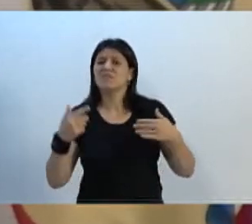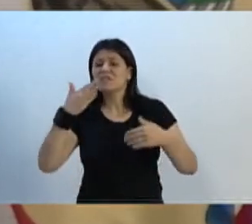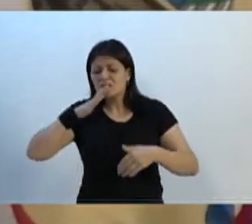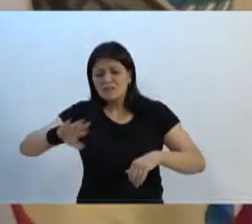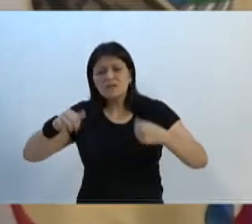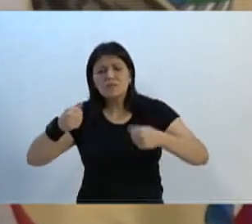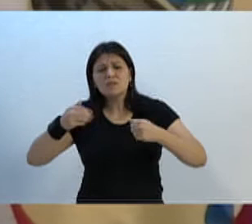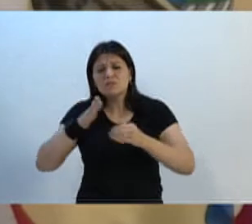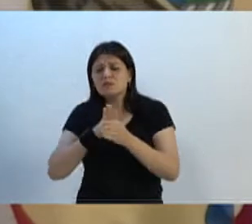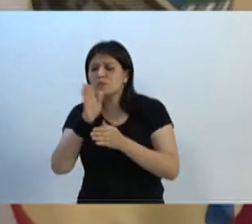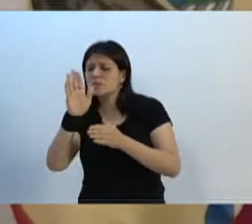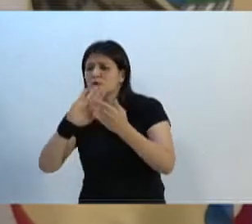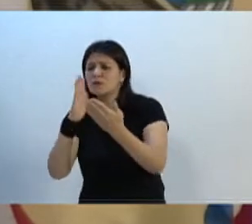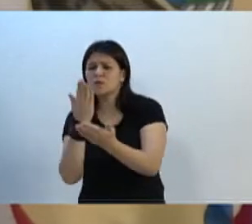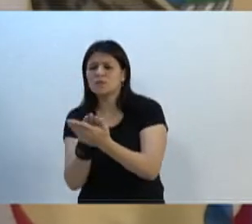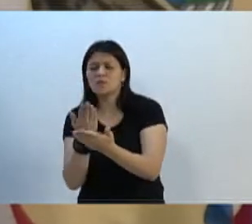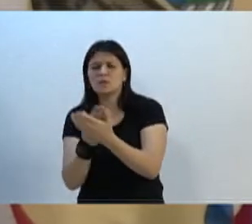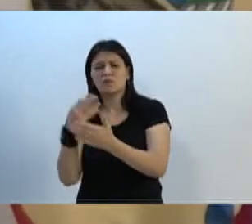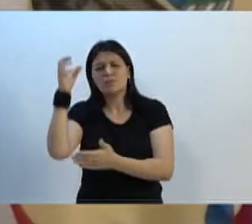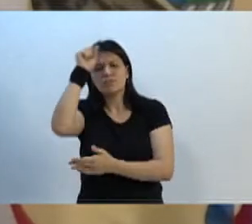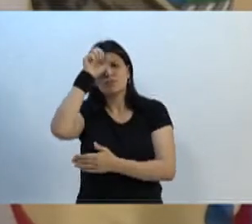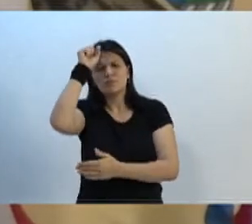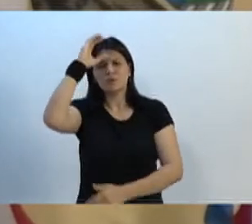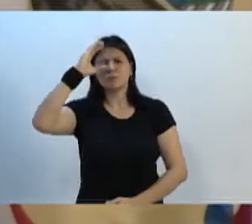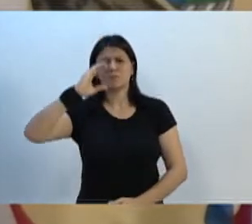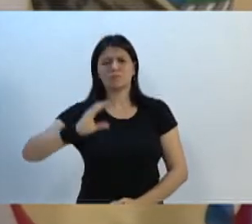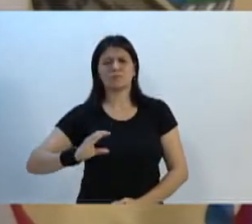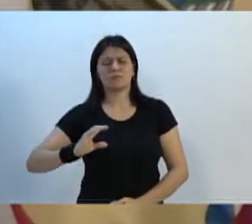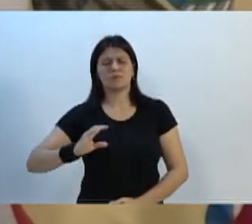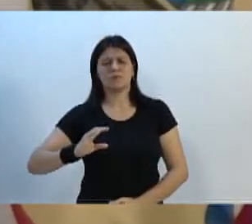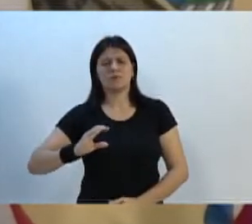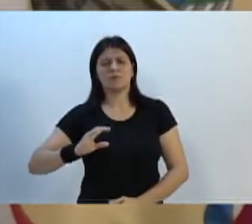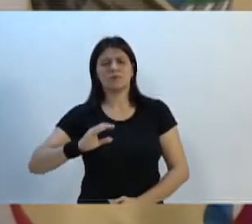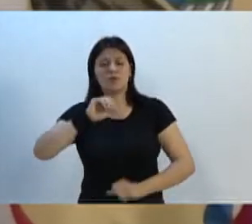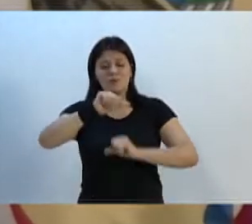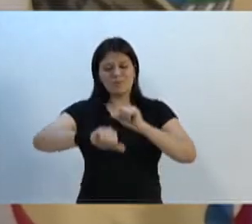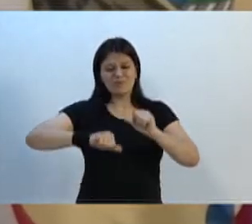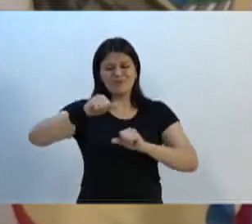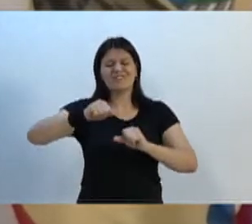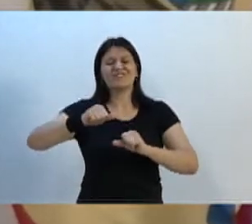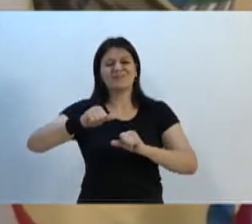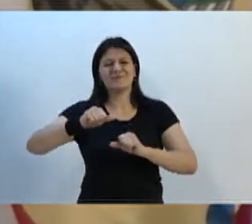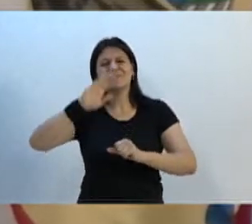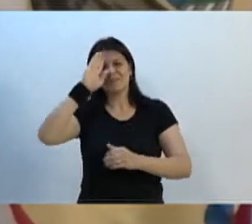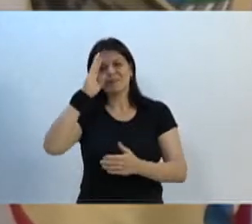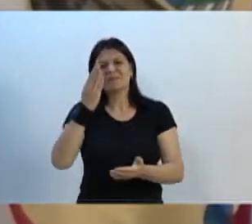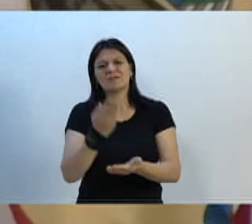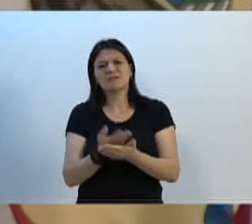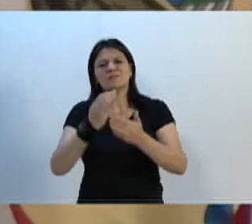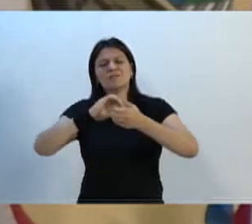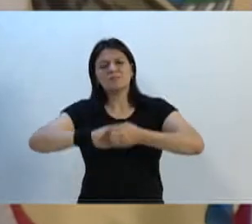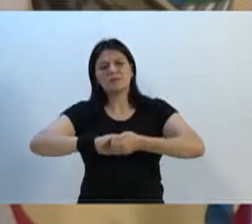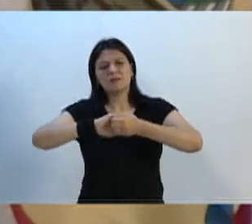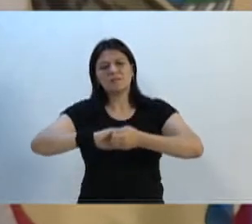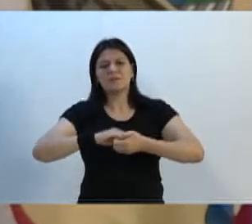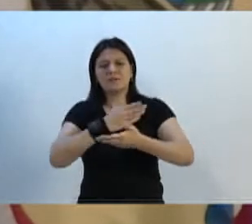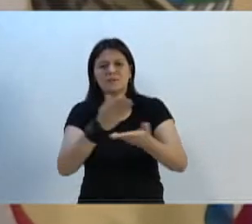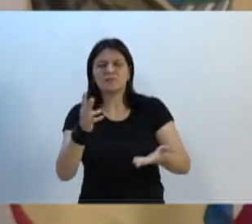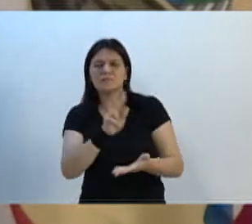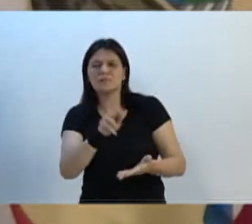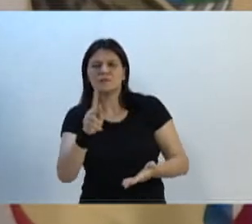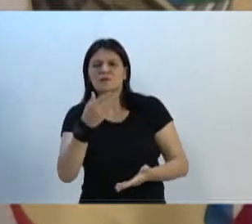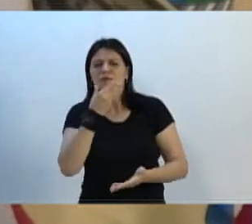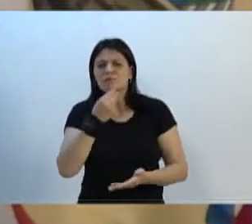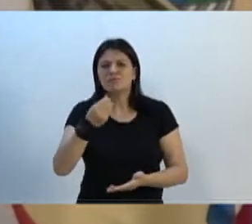que estar na escola estudando aprendendo com cidadania e sendo agente de transformação É nisso que eu acredito meu parabéns a todos os professores e